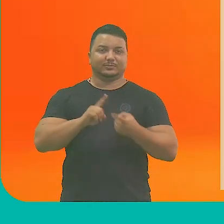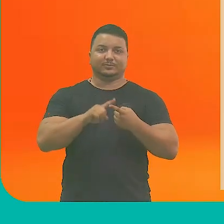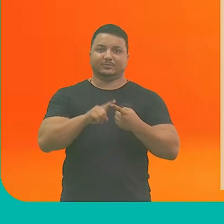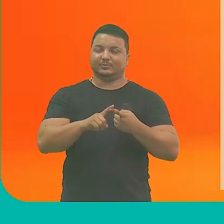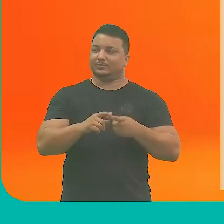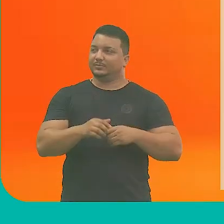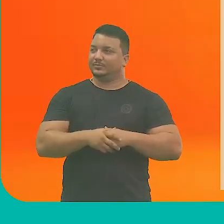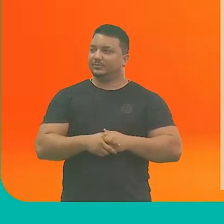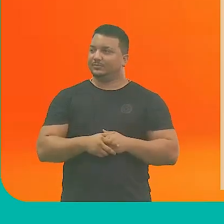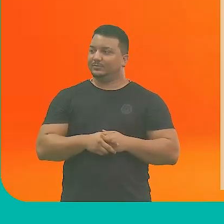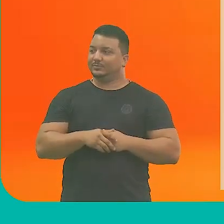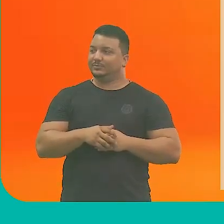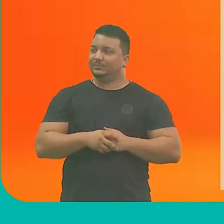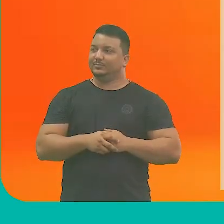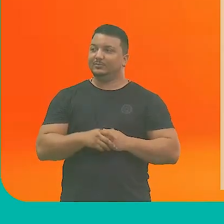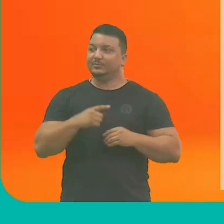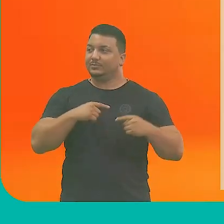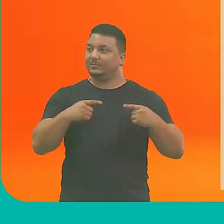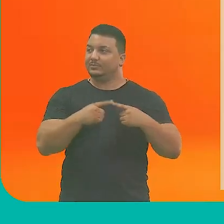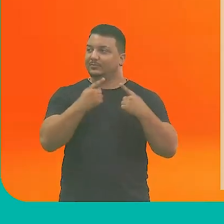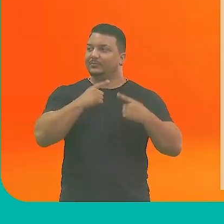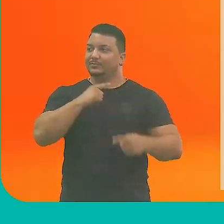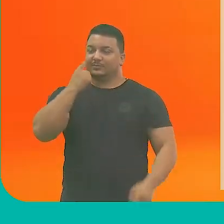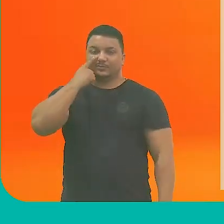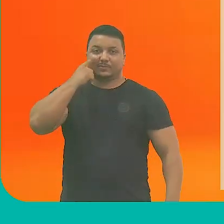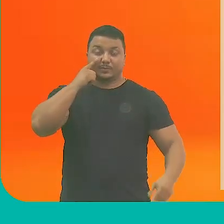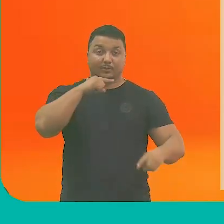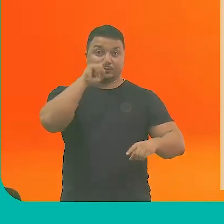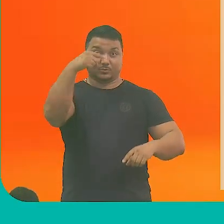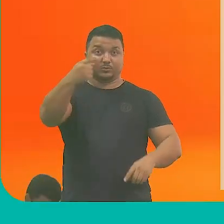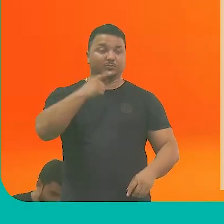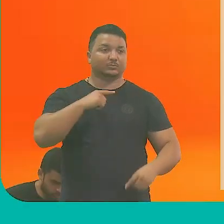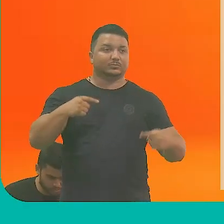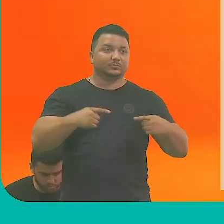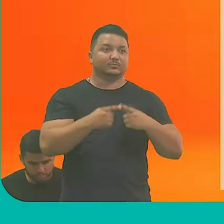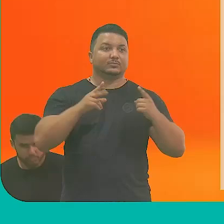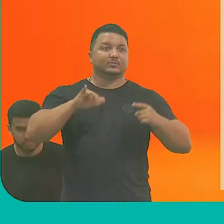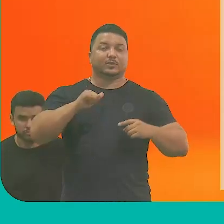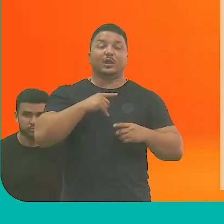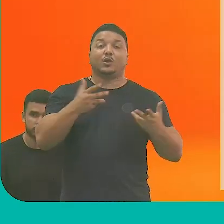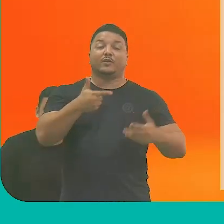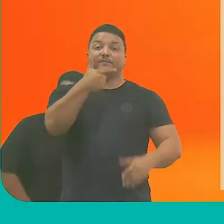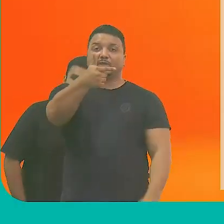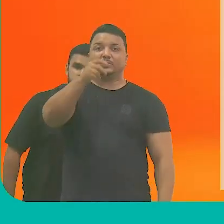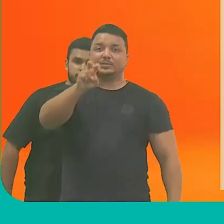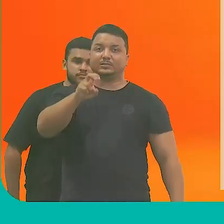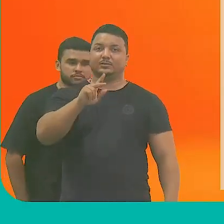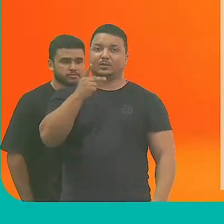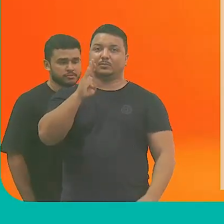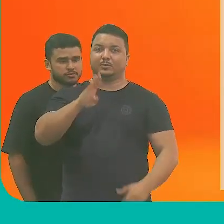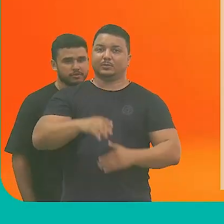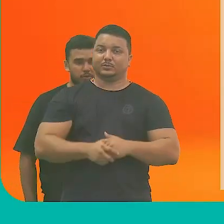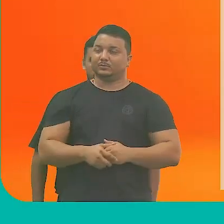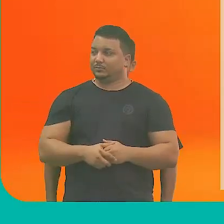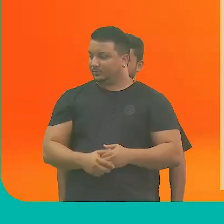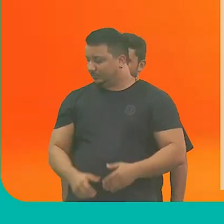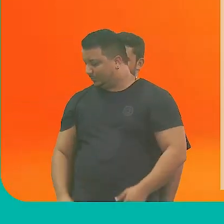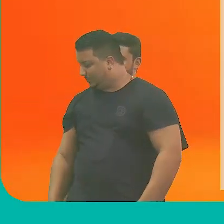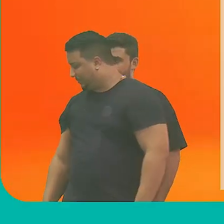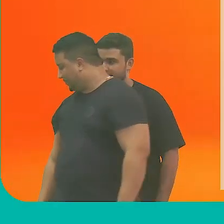Show? Bora para a próxima. Bora agora para a habilidade 25.